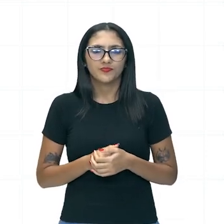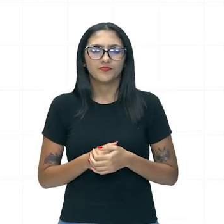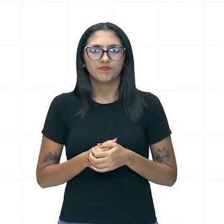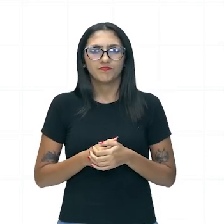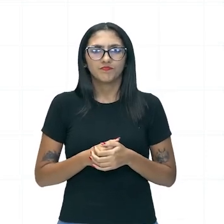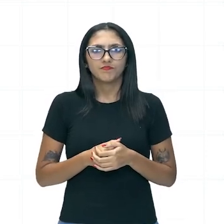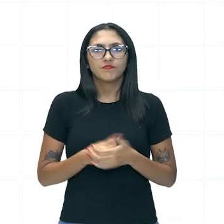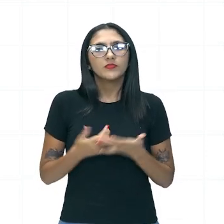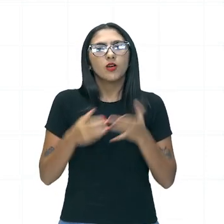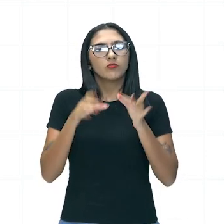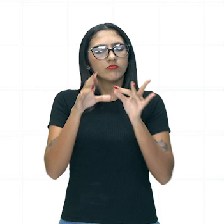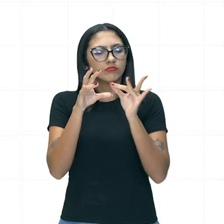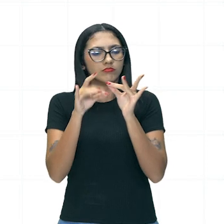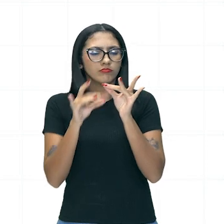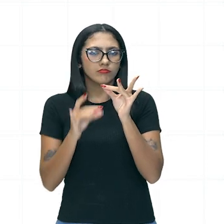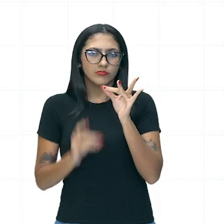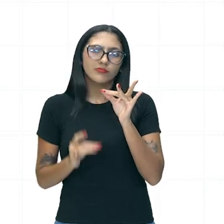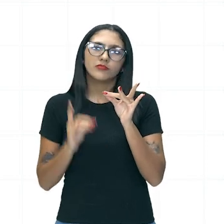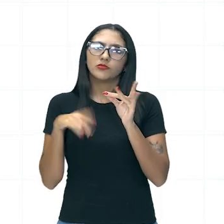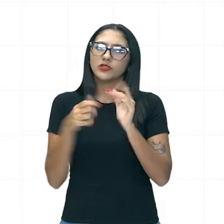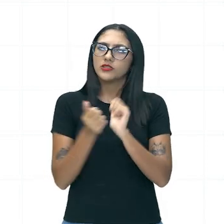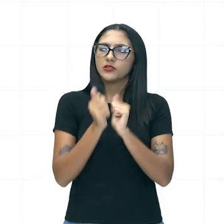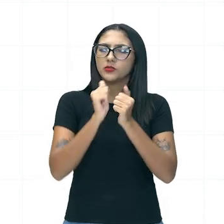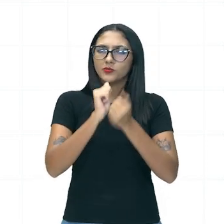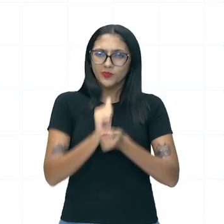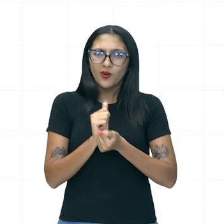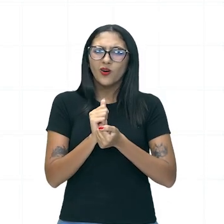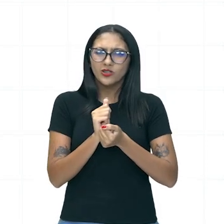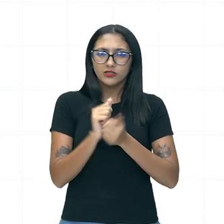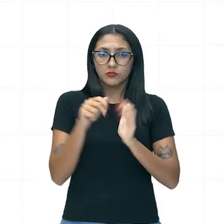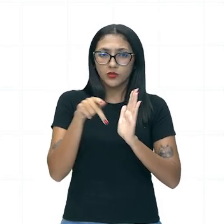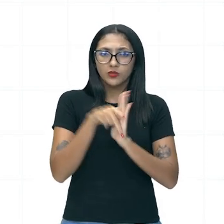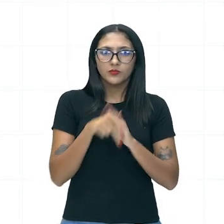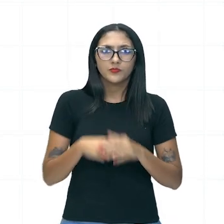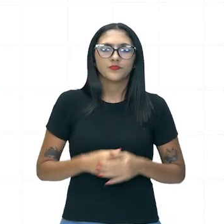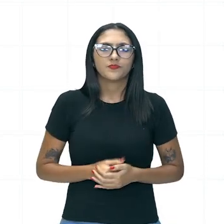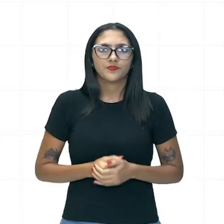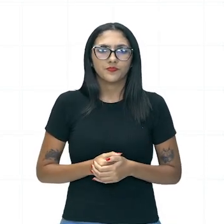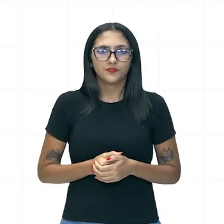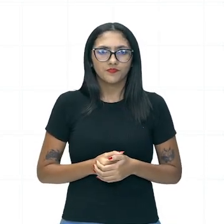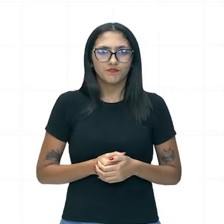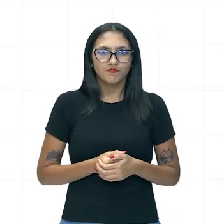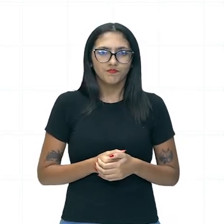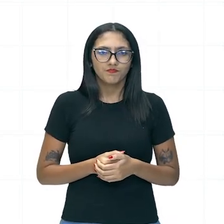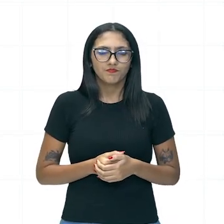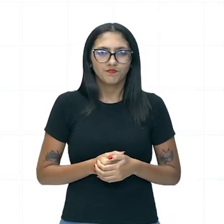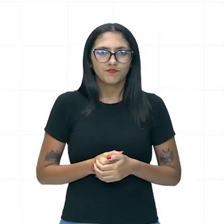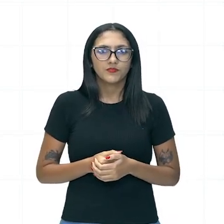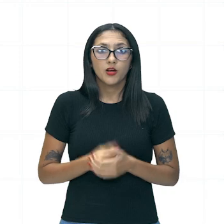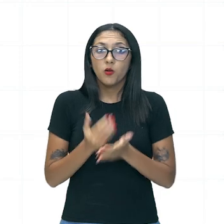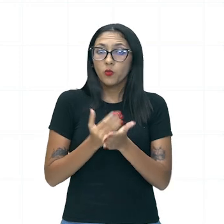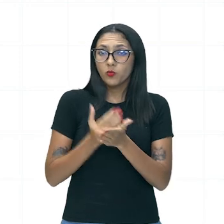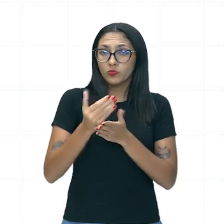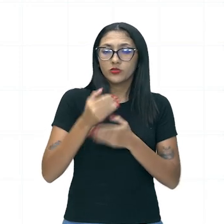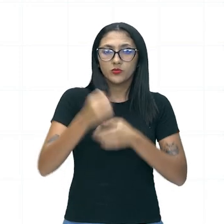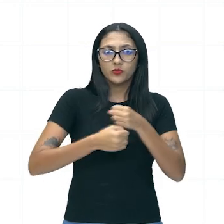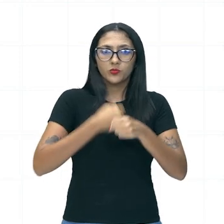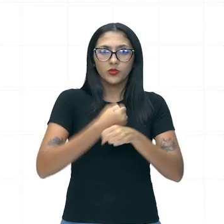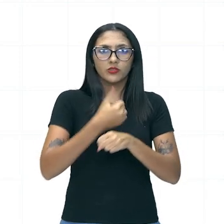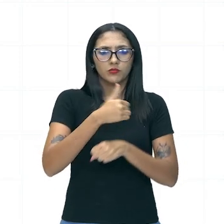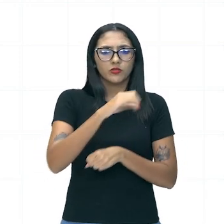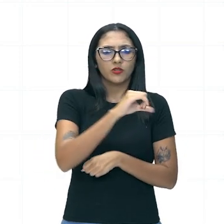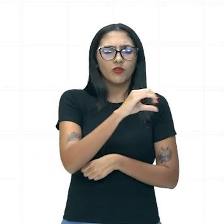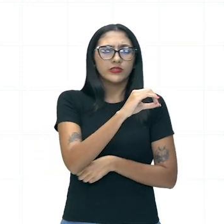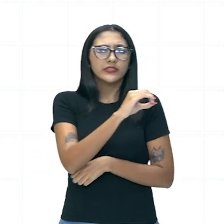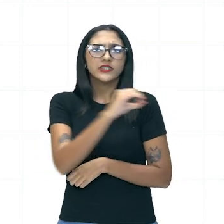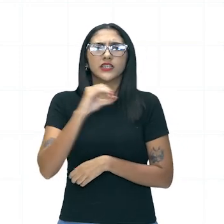sobre essa modalidade esportiva nas Olimpíadas, nós vimos aqui que começou em 1900, né, a estreia